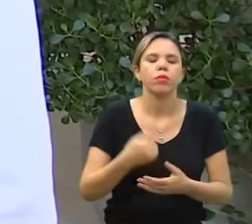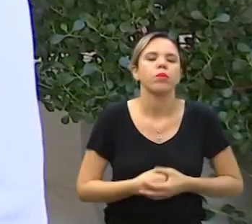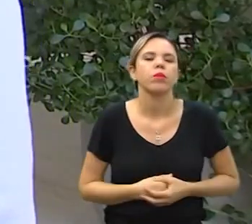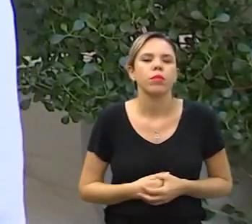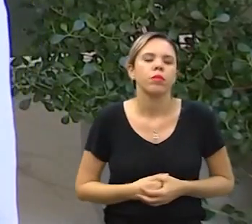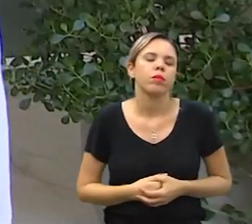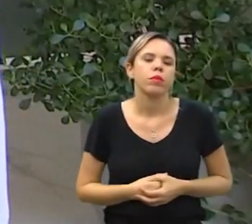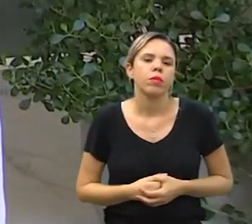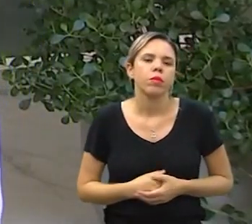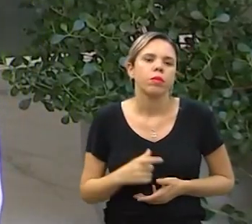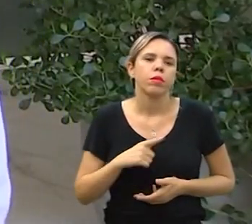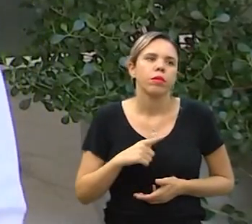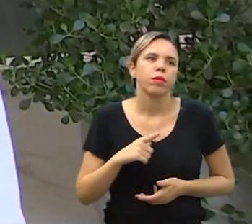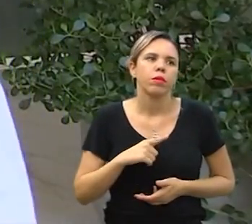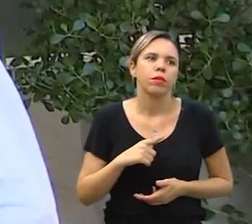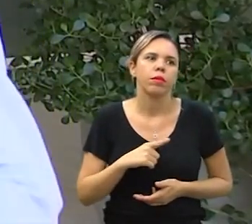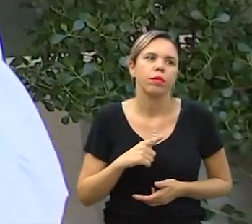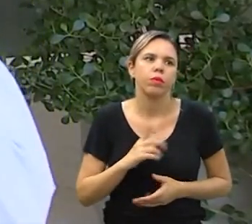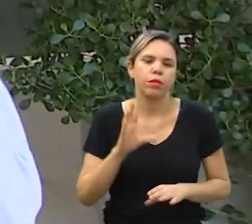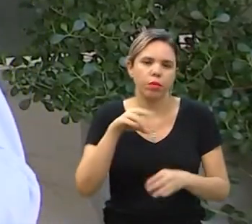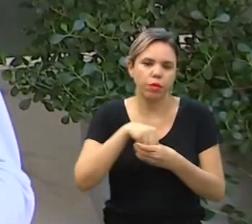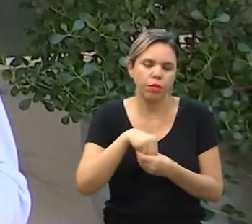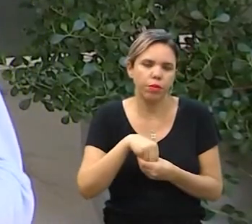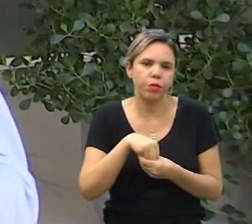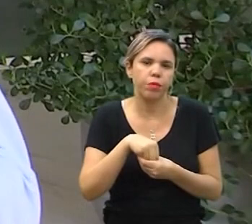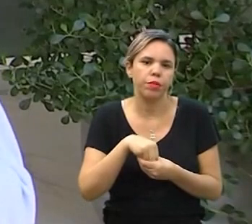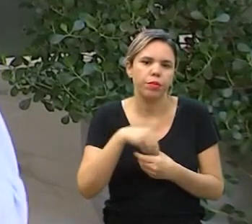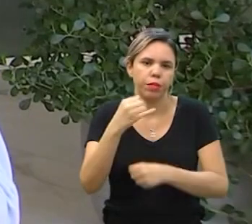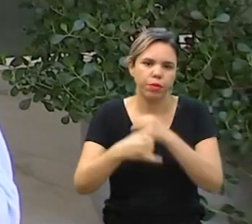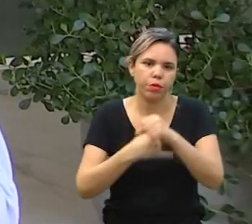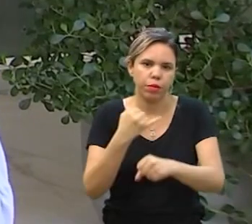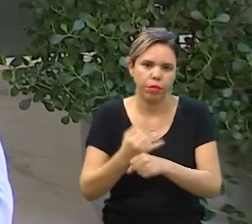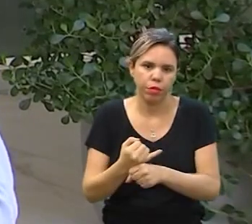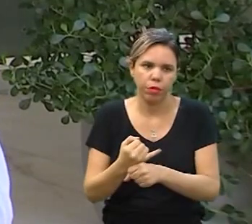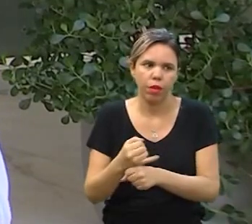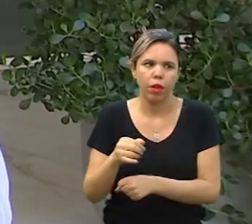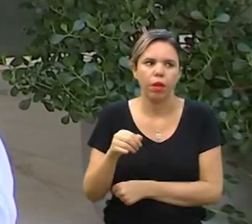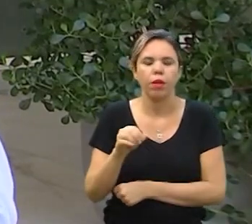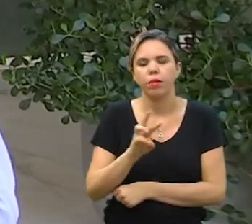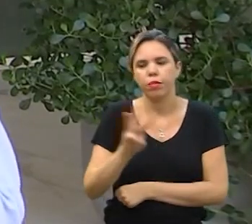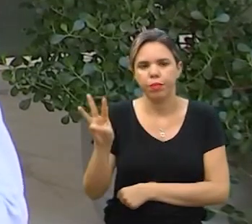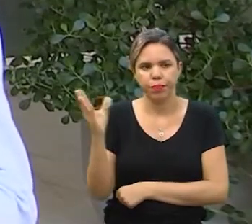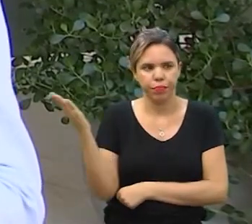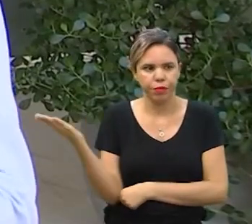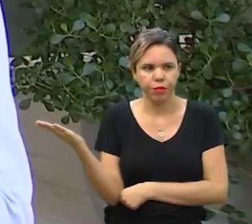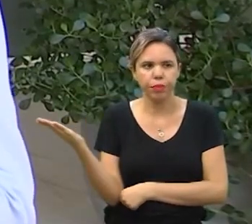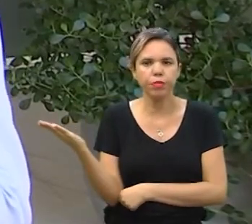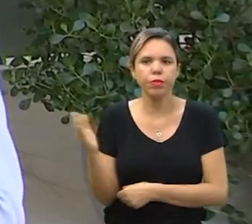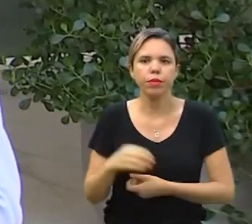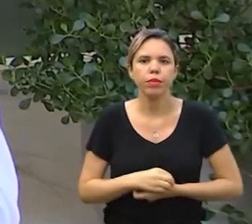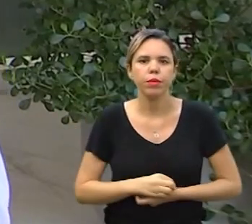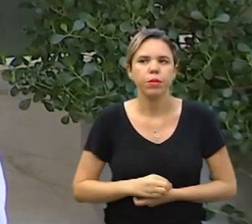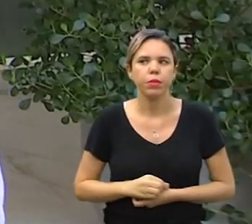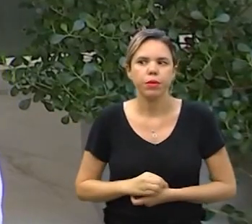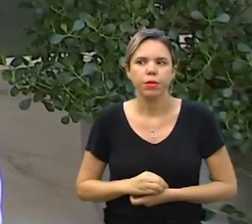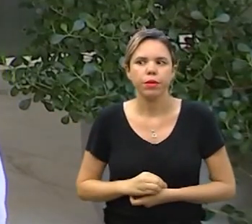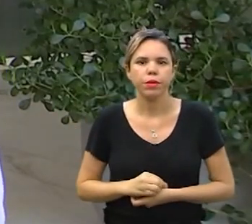importante, mas para isso nós teremos, dentro do portal do Refis, que é no